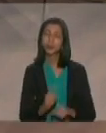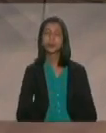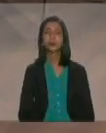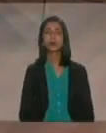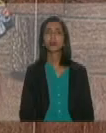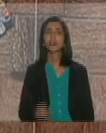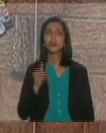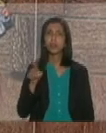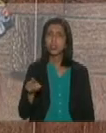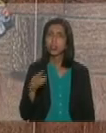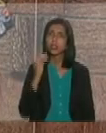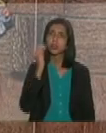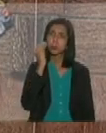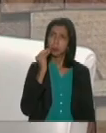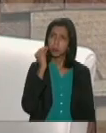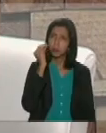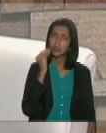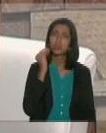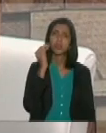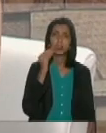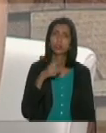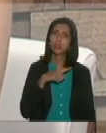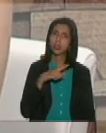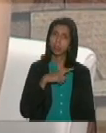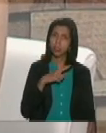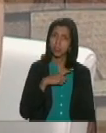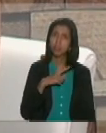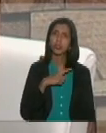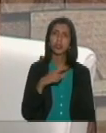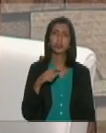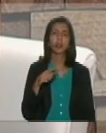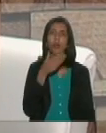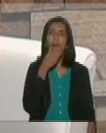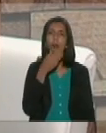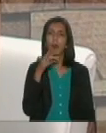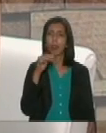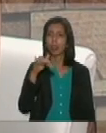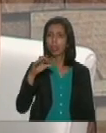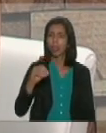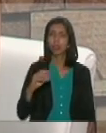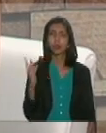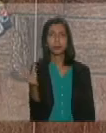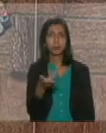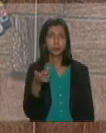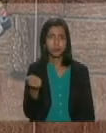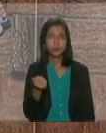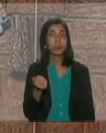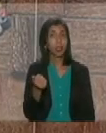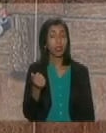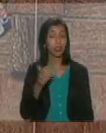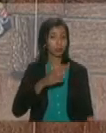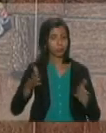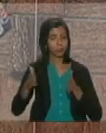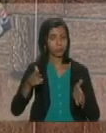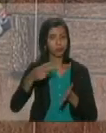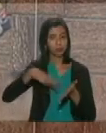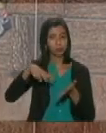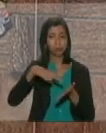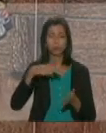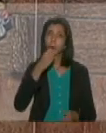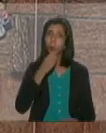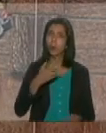E você teve umas experiências com o Lenny Daly, né? Você sim, que era o cara, né? Nossa, eu peguei uma época de dança muito boa,